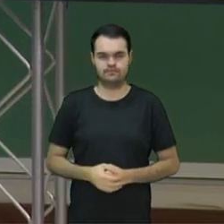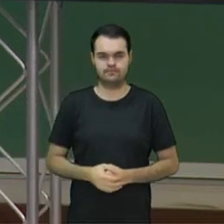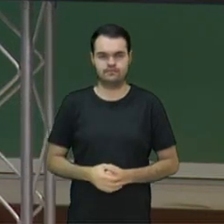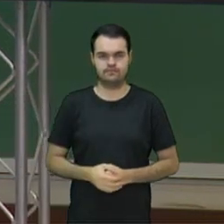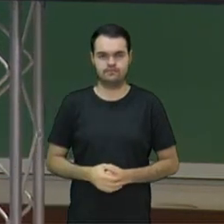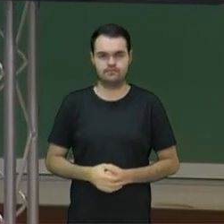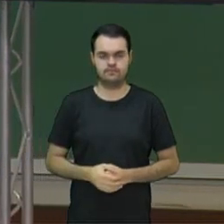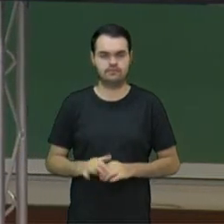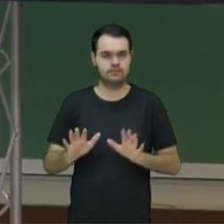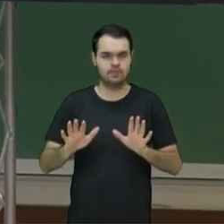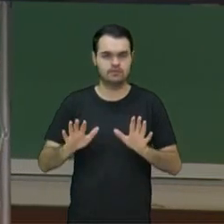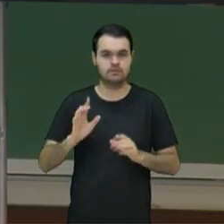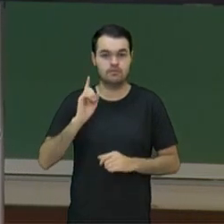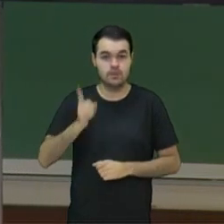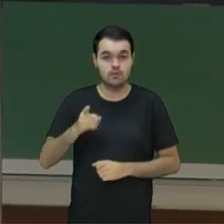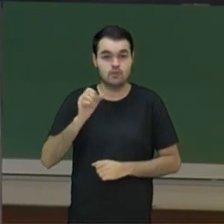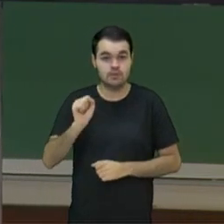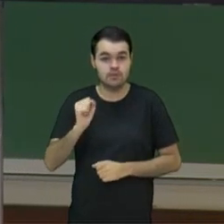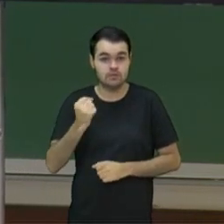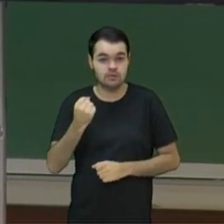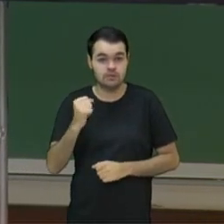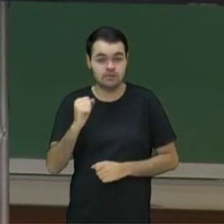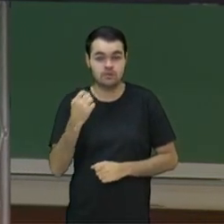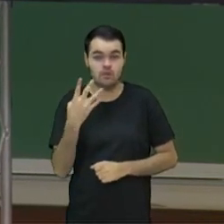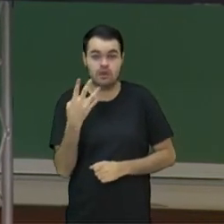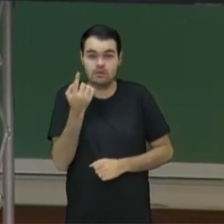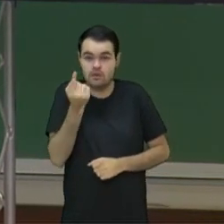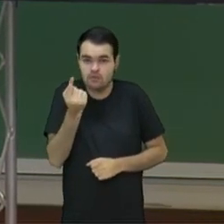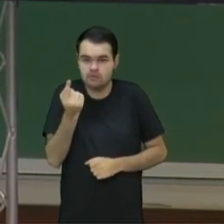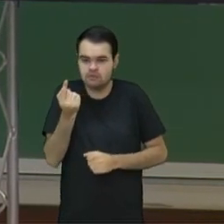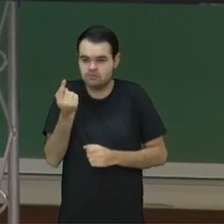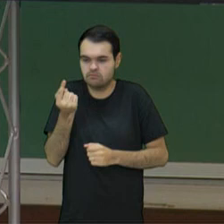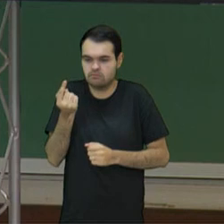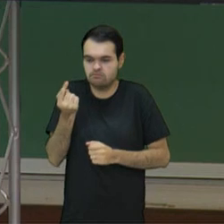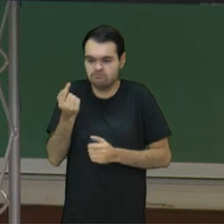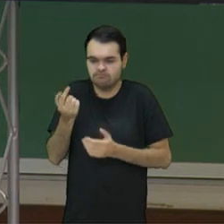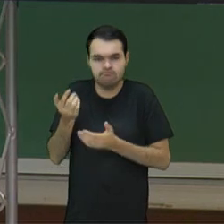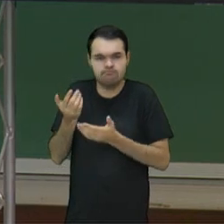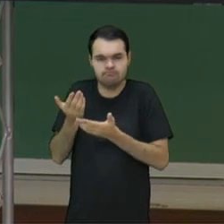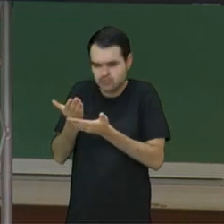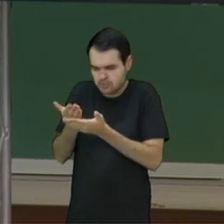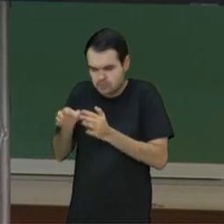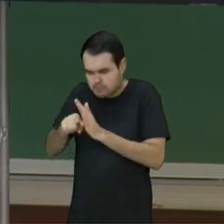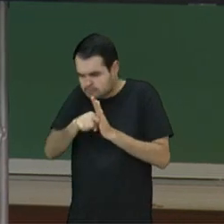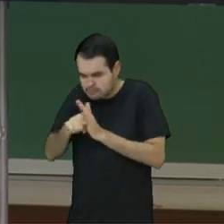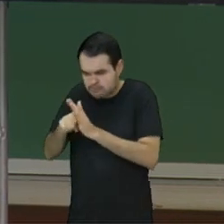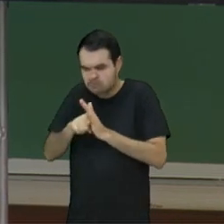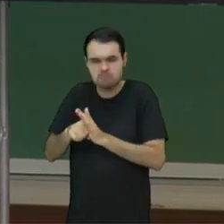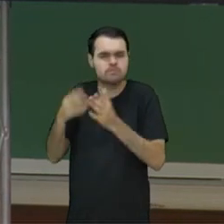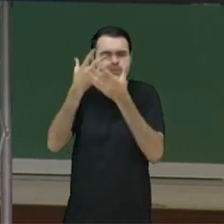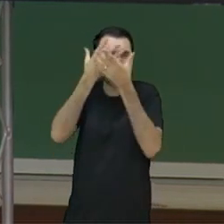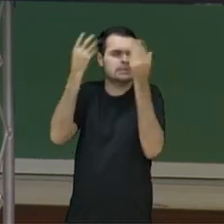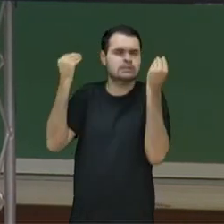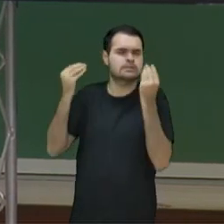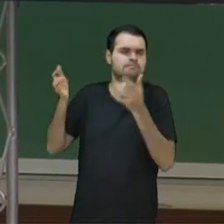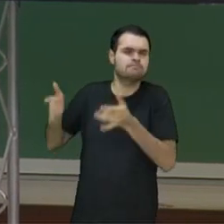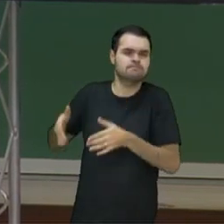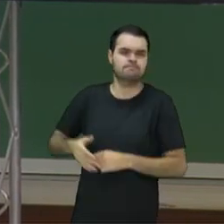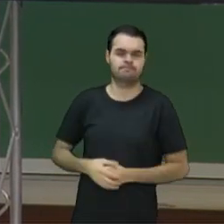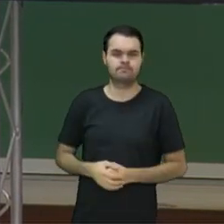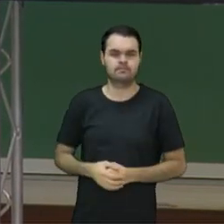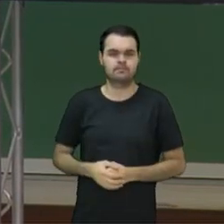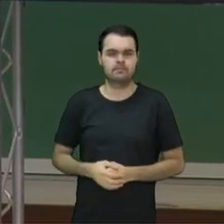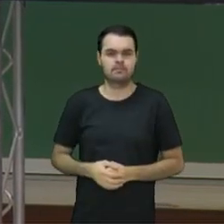Apenas em 1841, os seus estudos ficaram esquecidos e então ele